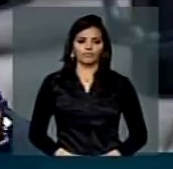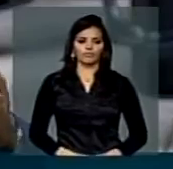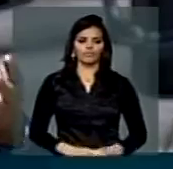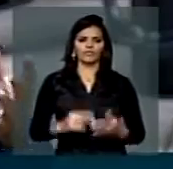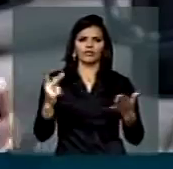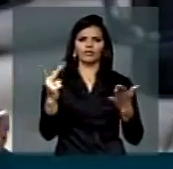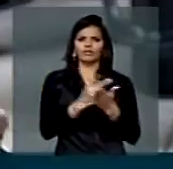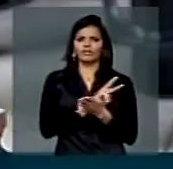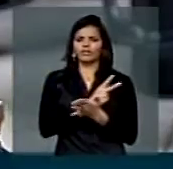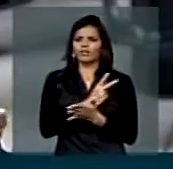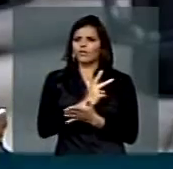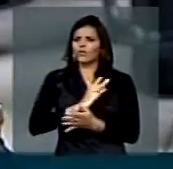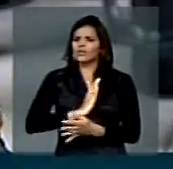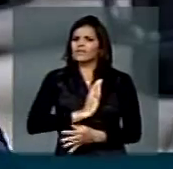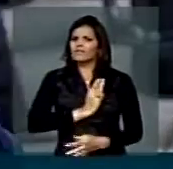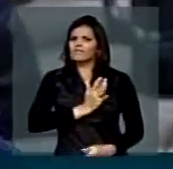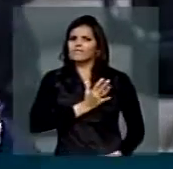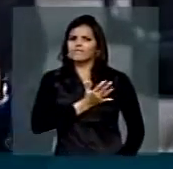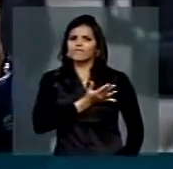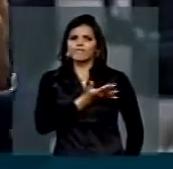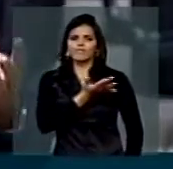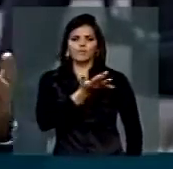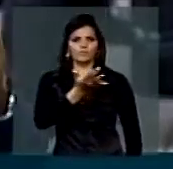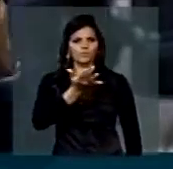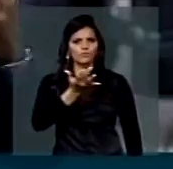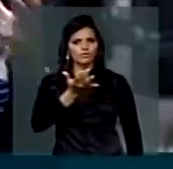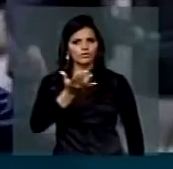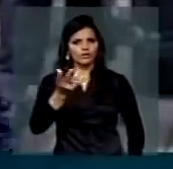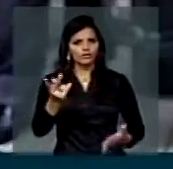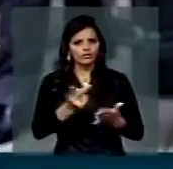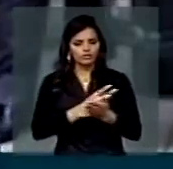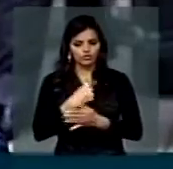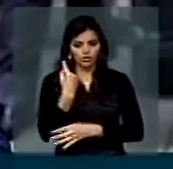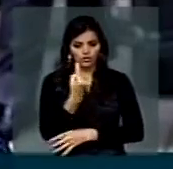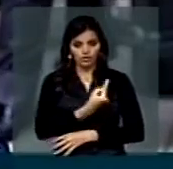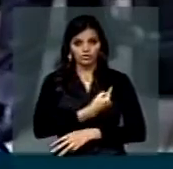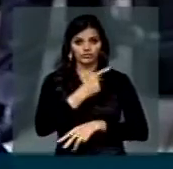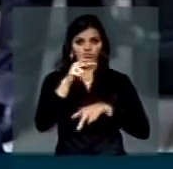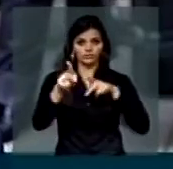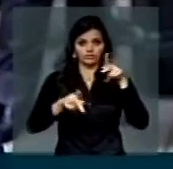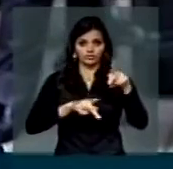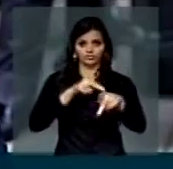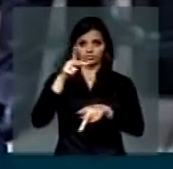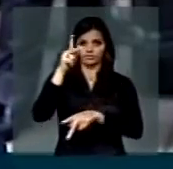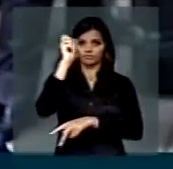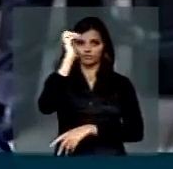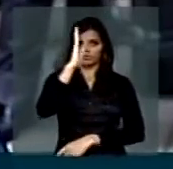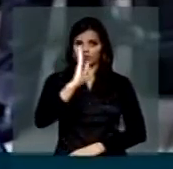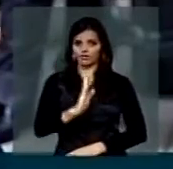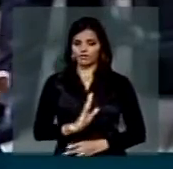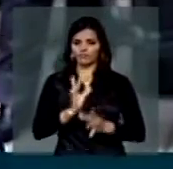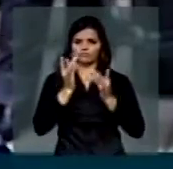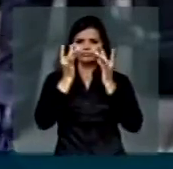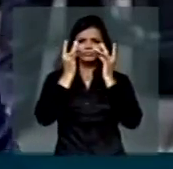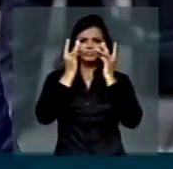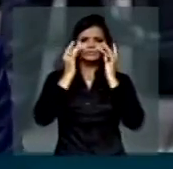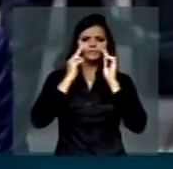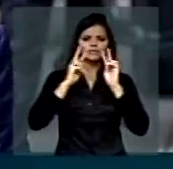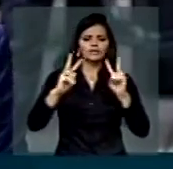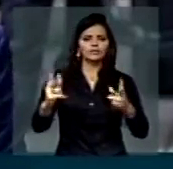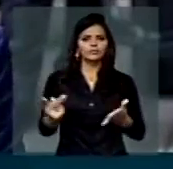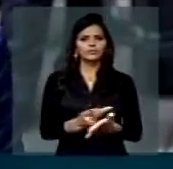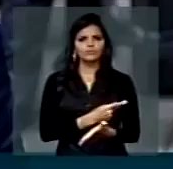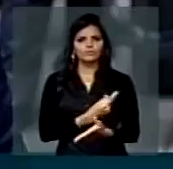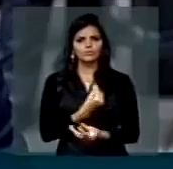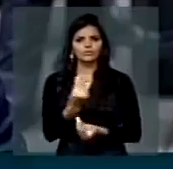situação espúria em que nós, brasileiros, estamos vendo acontecer com a maneira